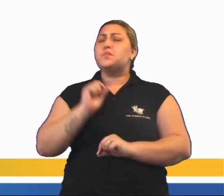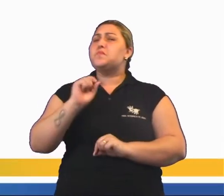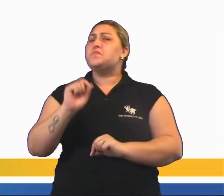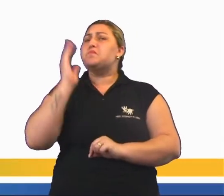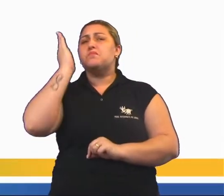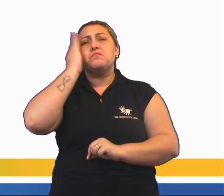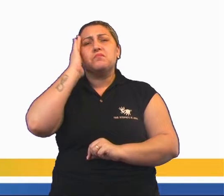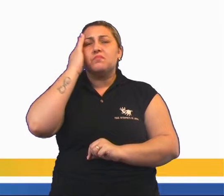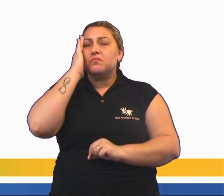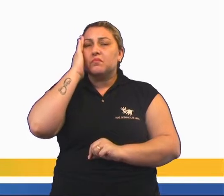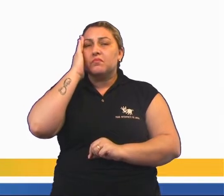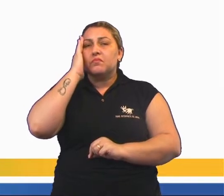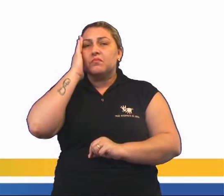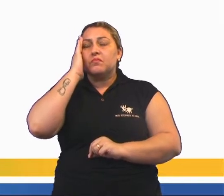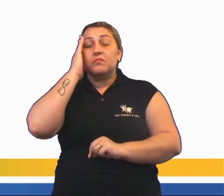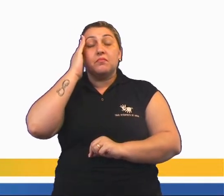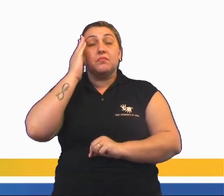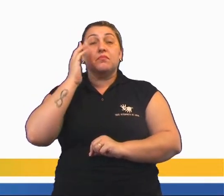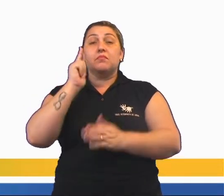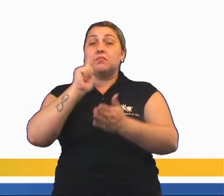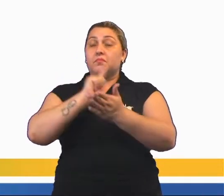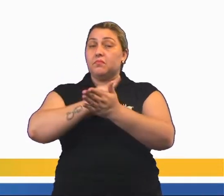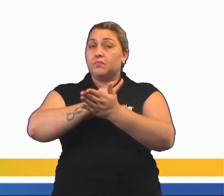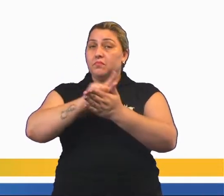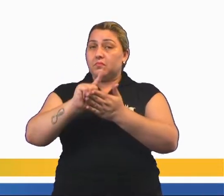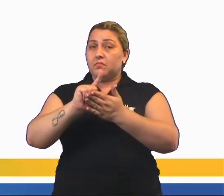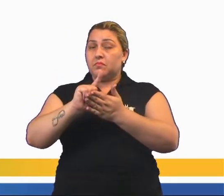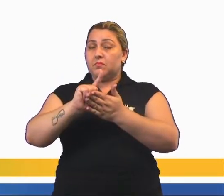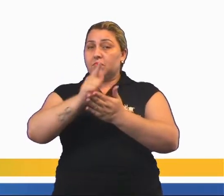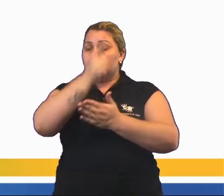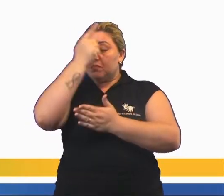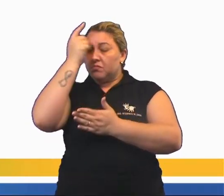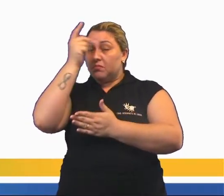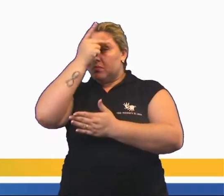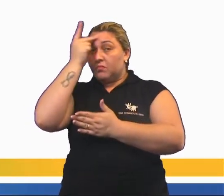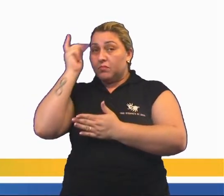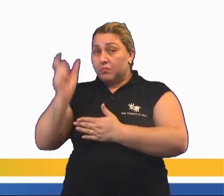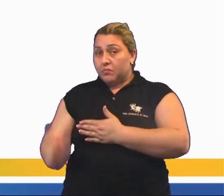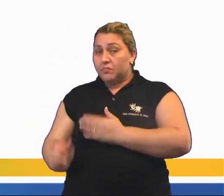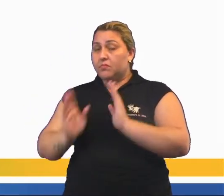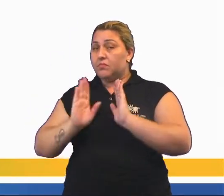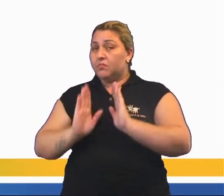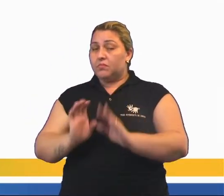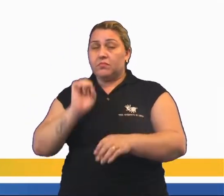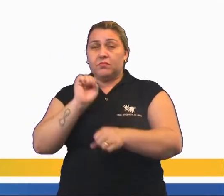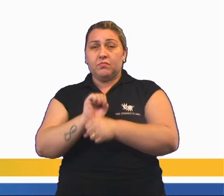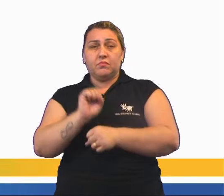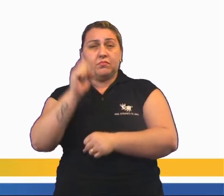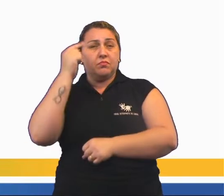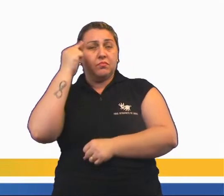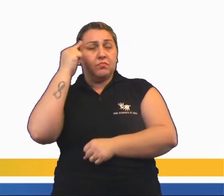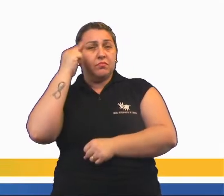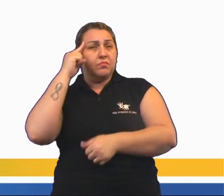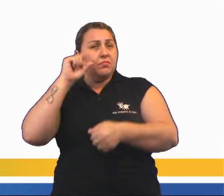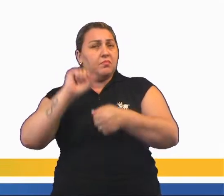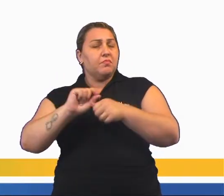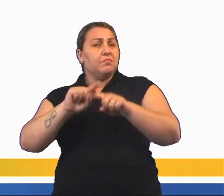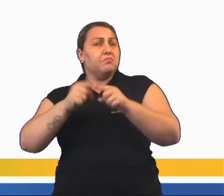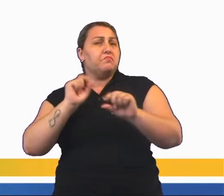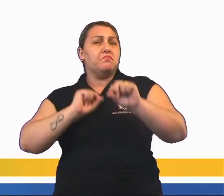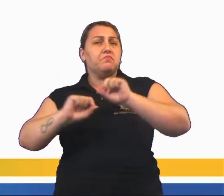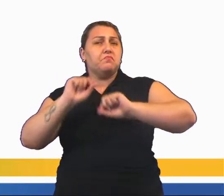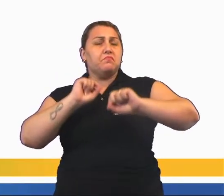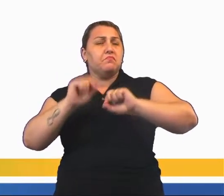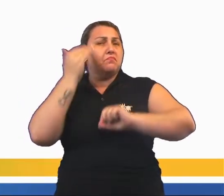que compreende a higiene pessoal, turma? Vocês já pararam para pensar? Nós fazemos, mas o que compreende,